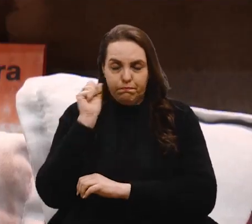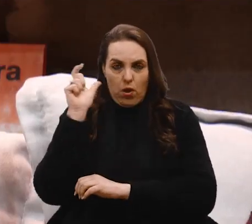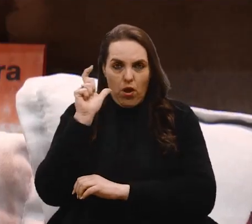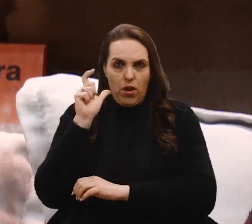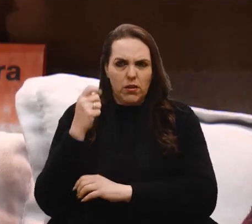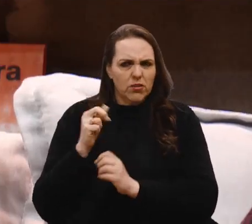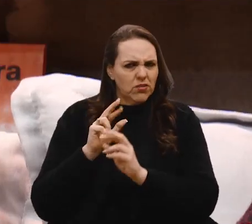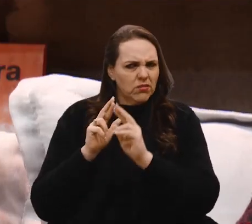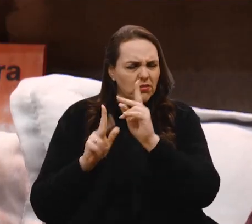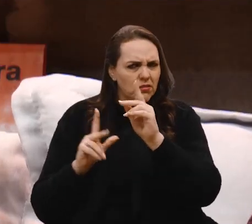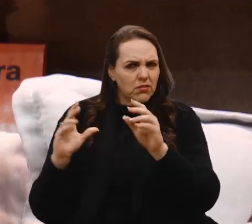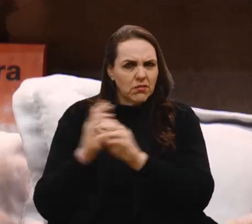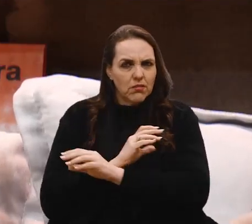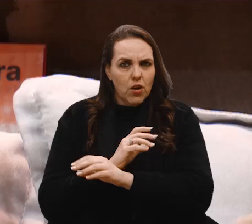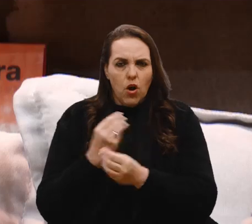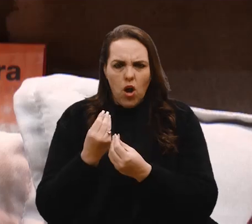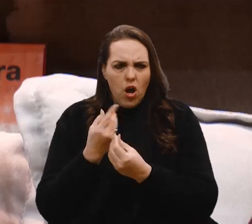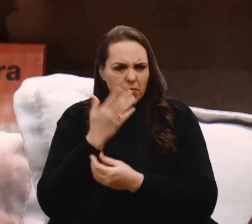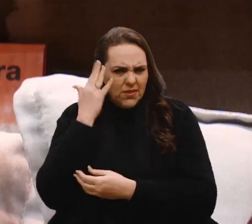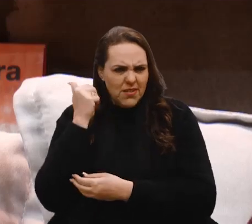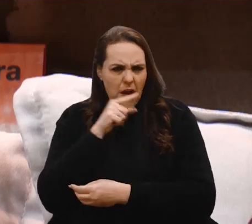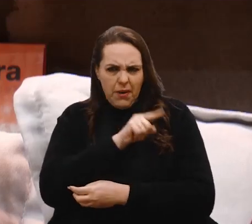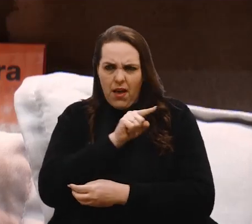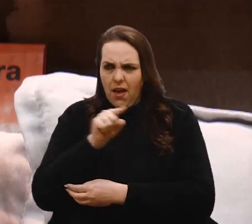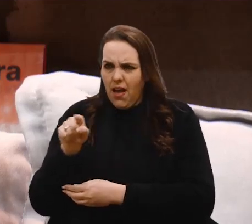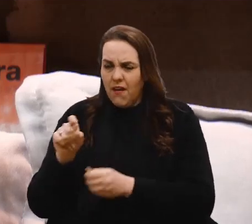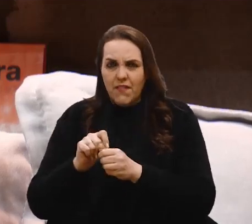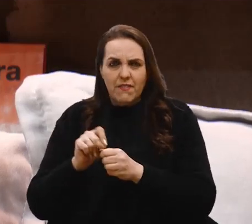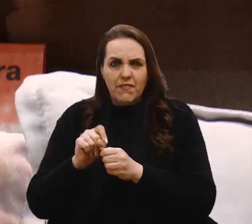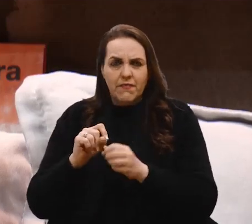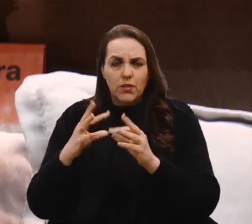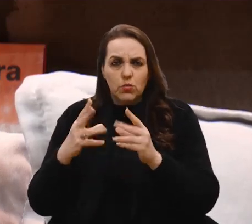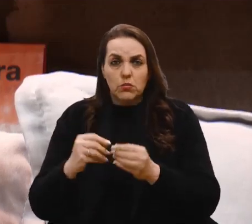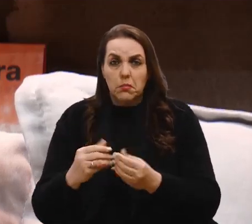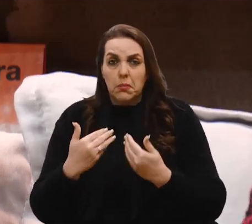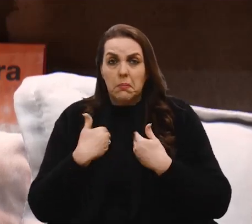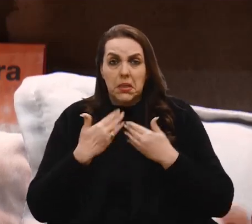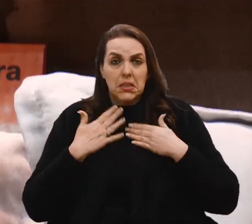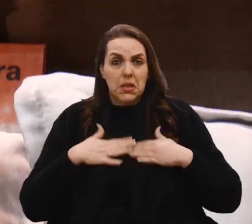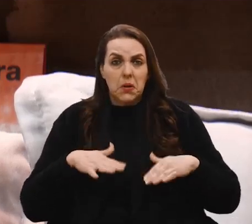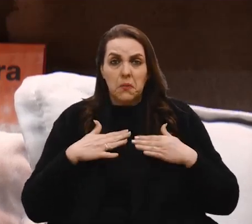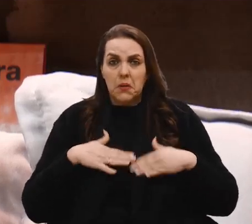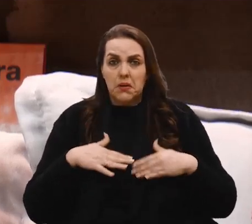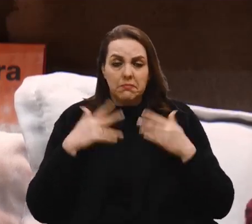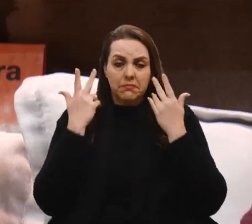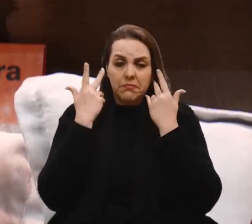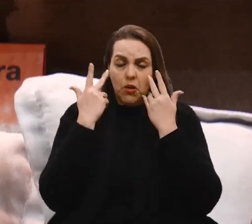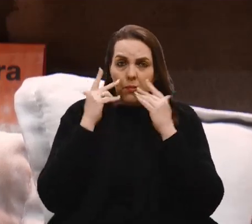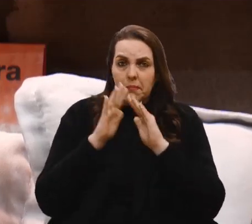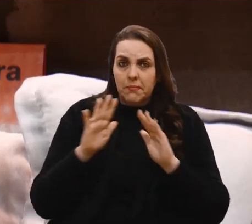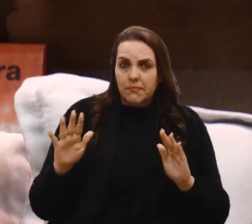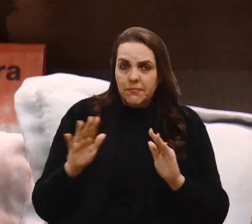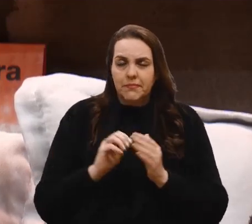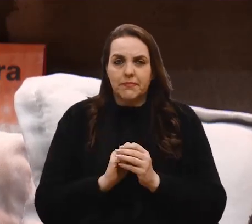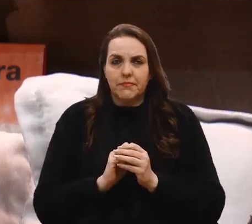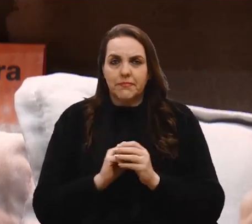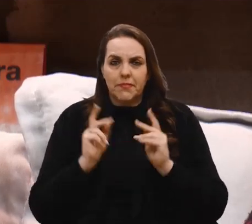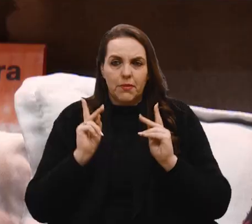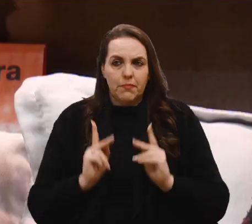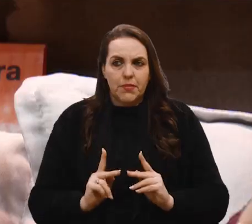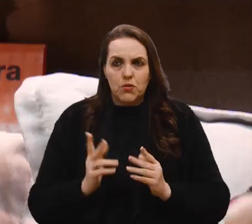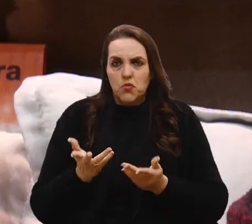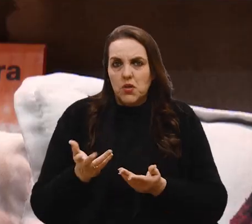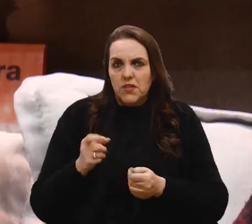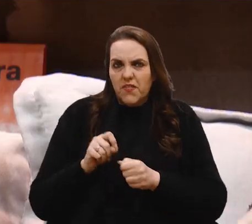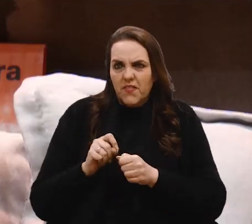vê a diferença. Como é que ela consegue fazer tudo isso? Para mim é algo tranquilo, como se as pessoas fizessem a metade,